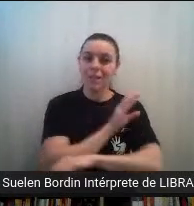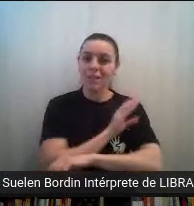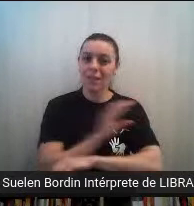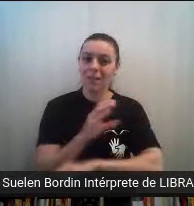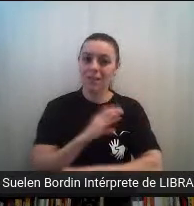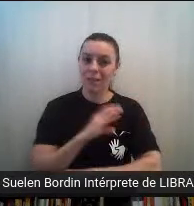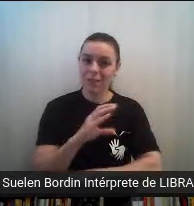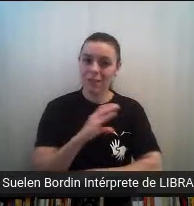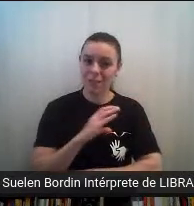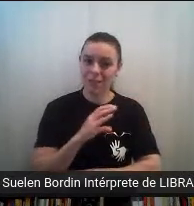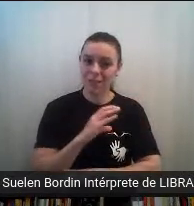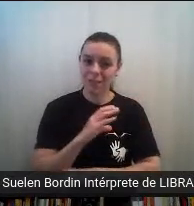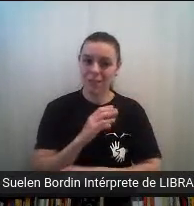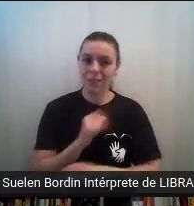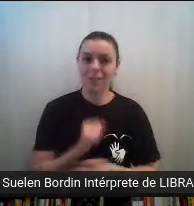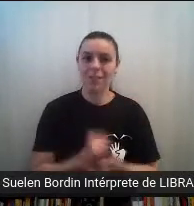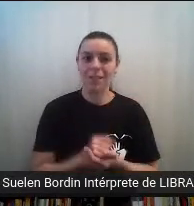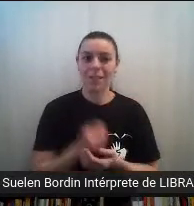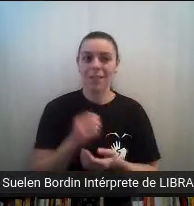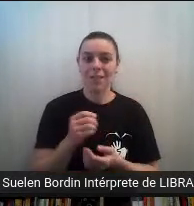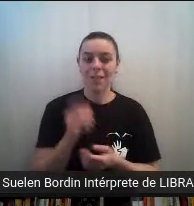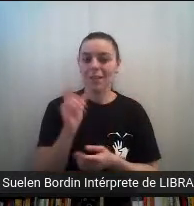e as palavras que ela